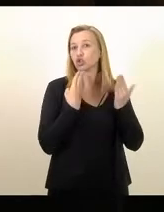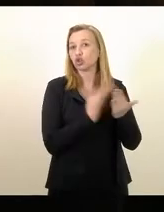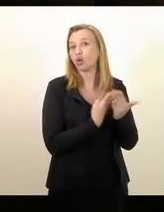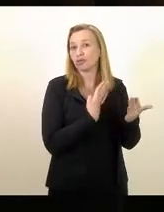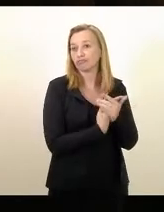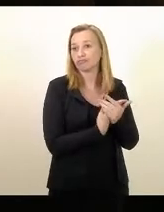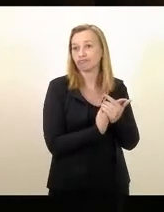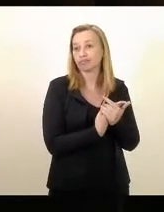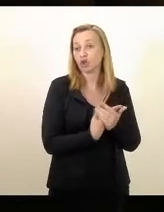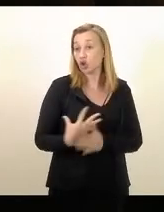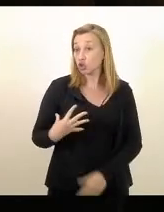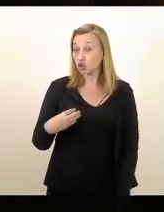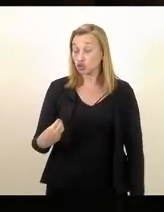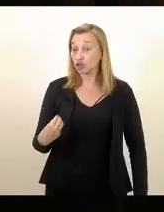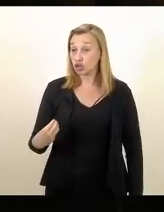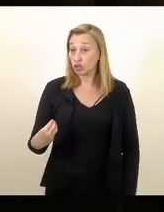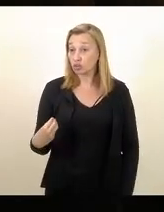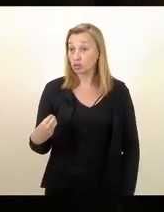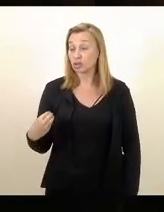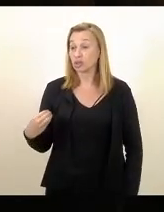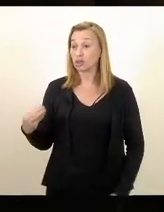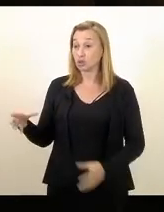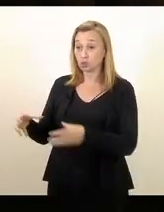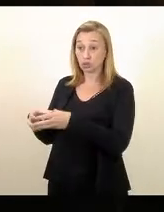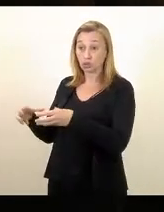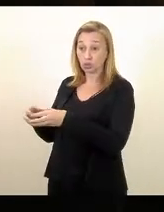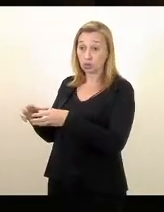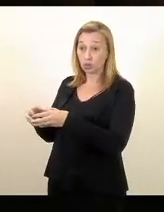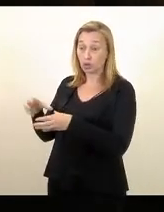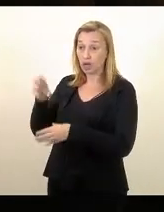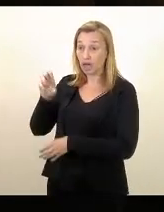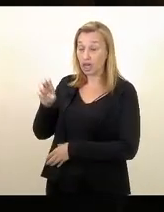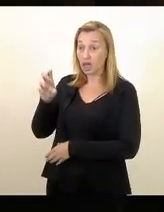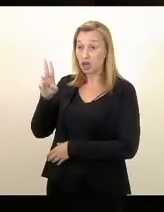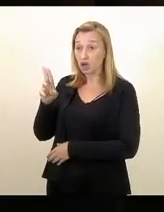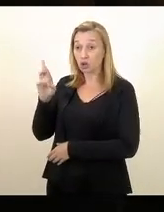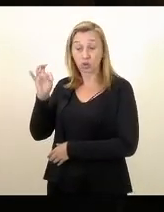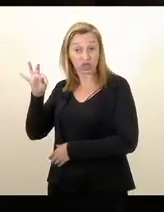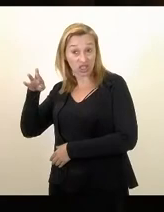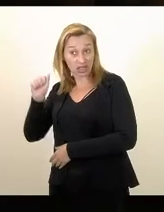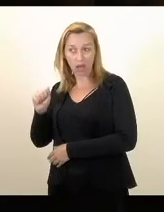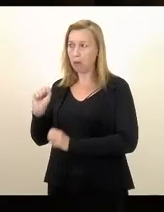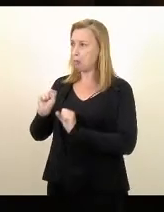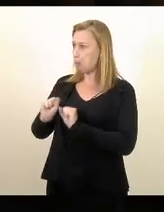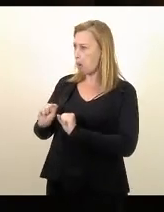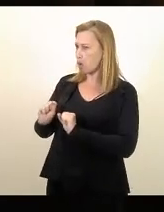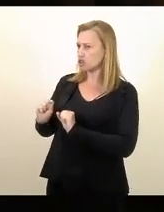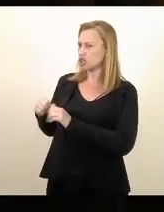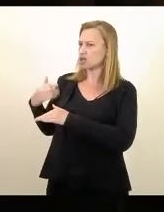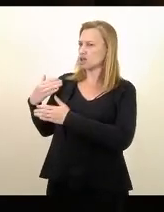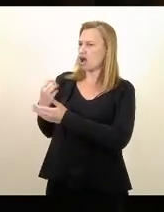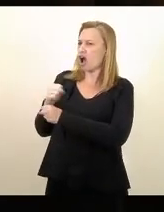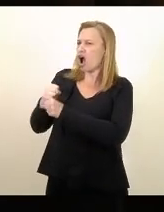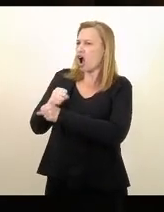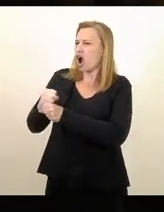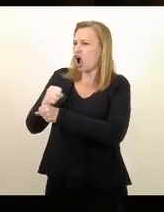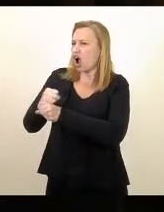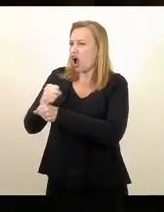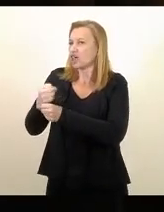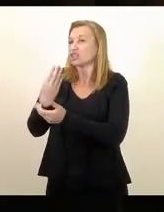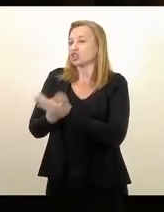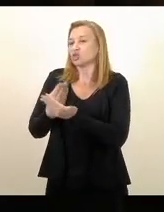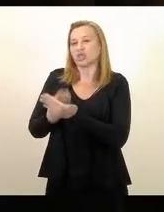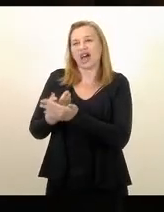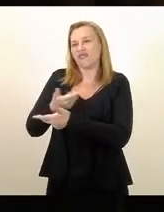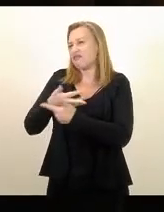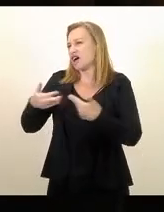os filhos da classe erudita ao contrário podem dedicar-se a estudar durante muito tempo tem muita coisa a